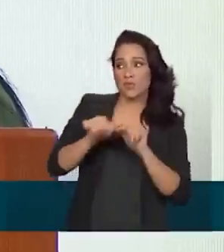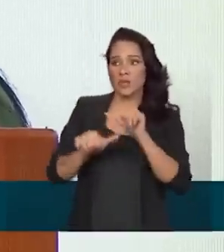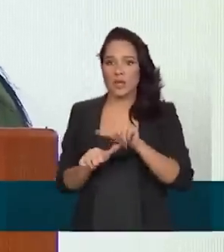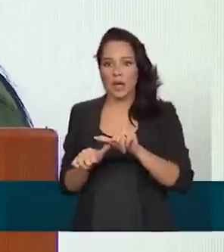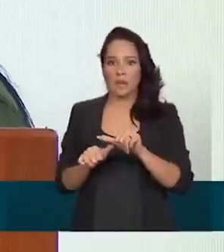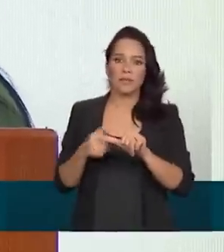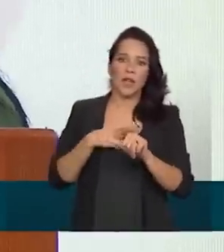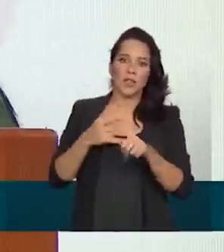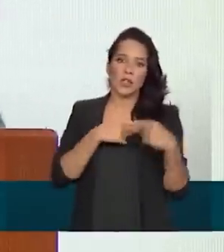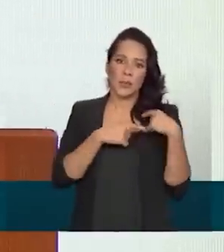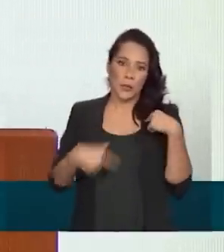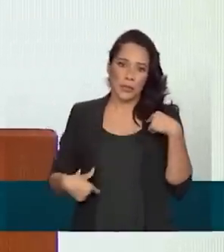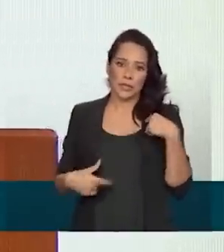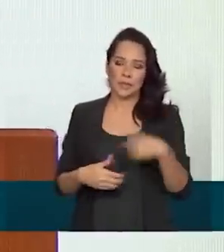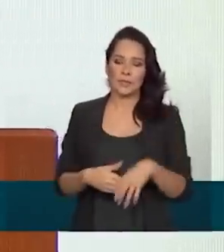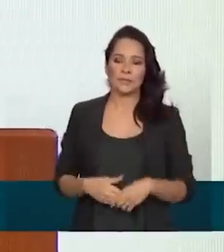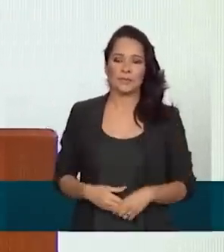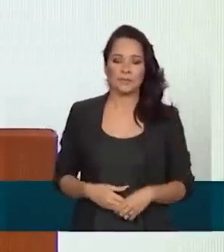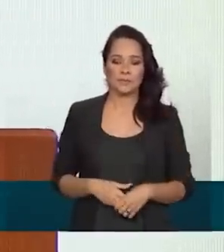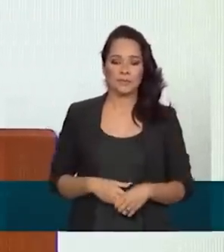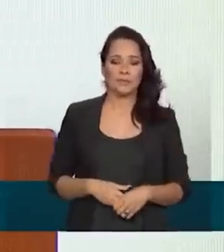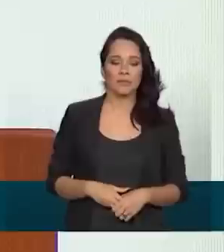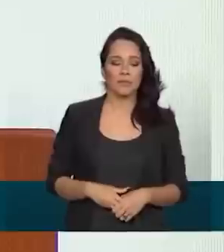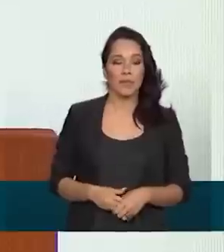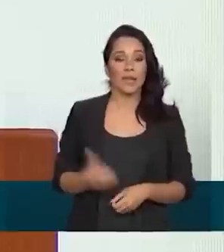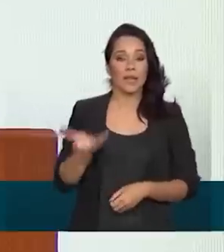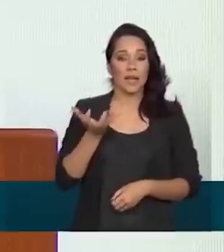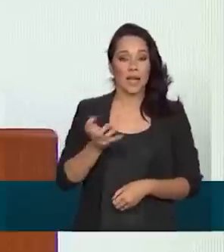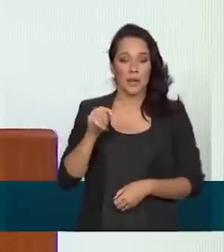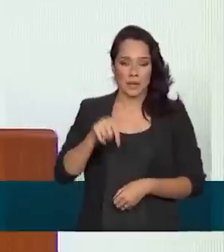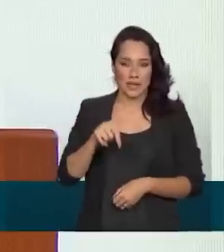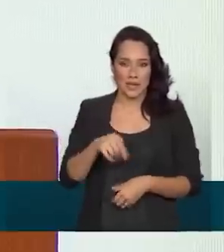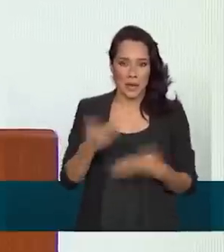a nossa posse. Quero aqui